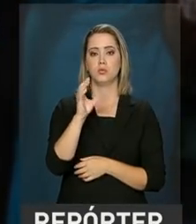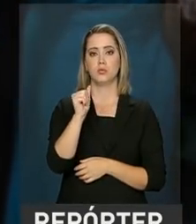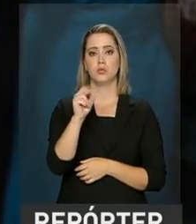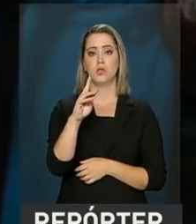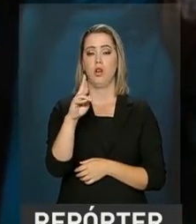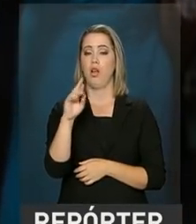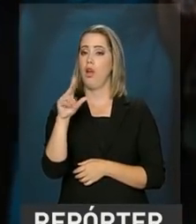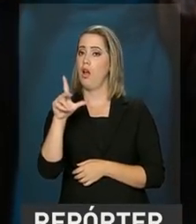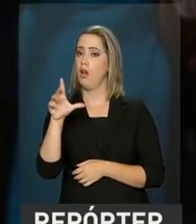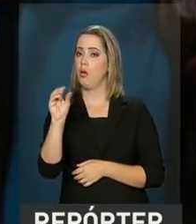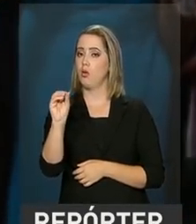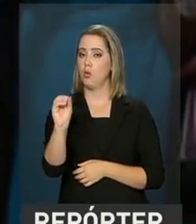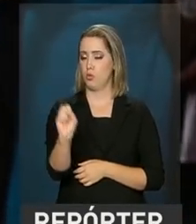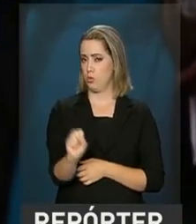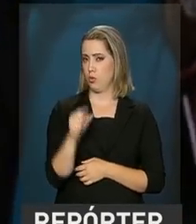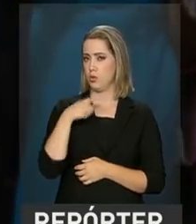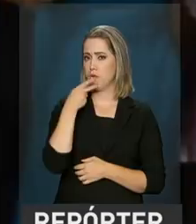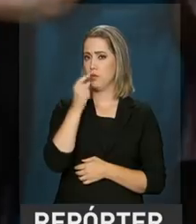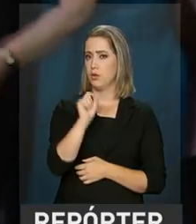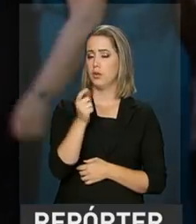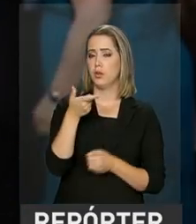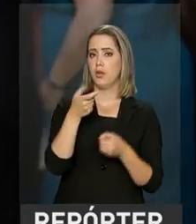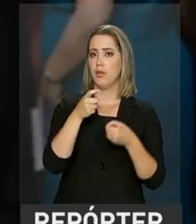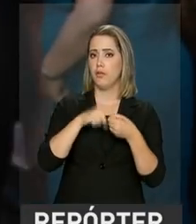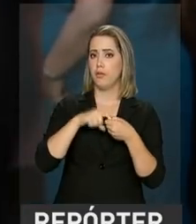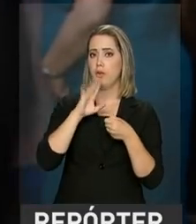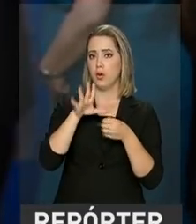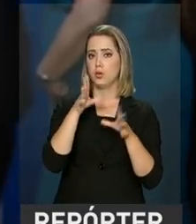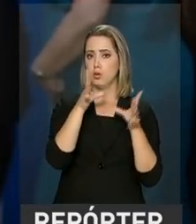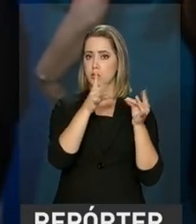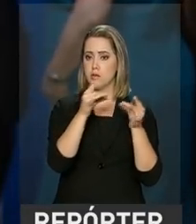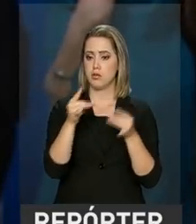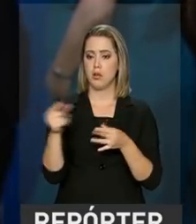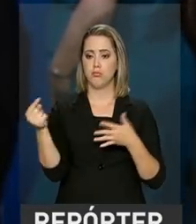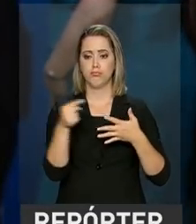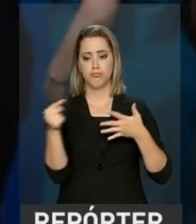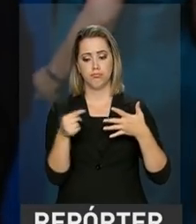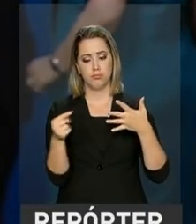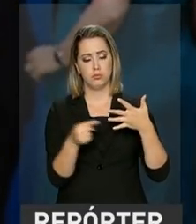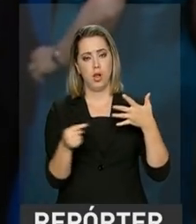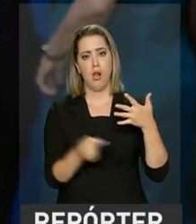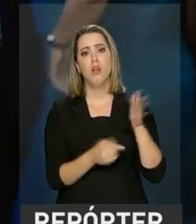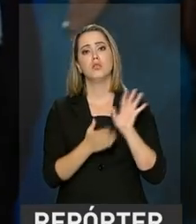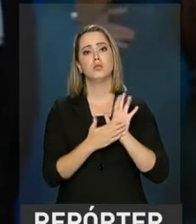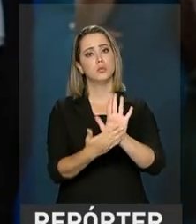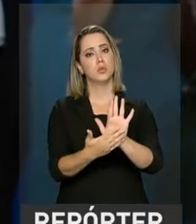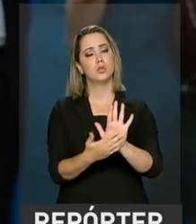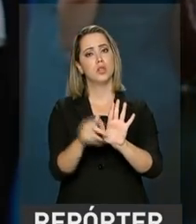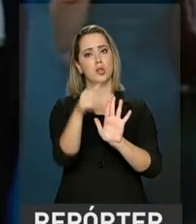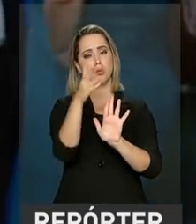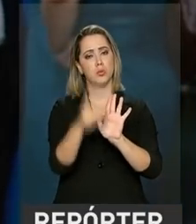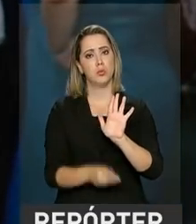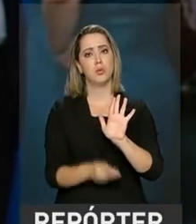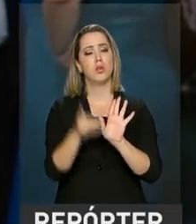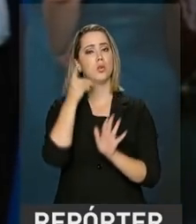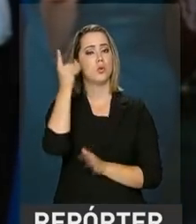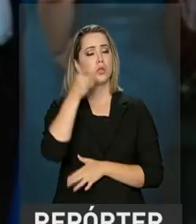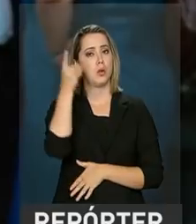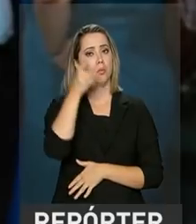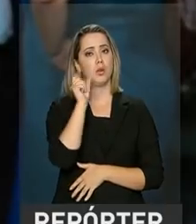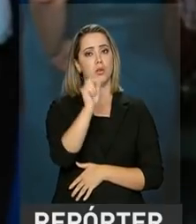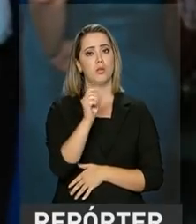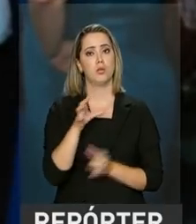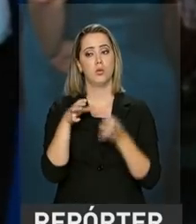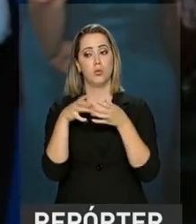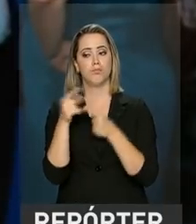Marum, disse que ela será retomada assim que os destaques apresentados pelos deputados, tanto pelos